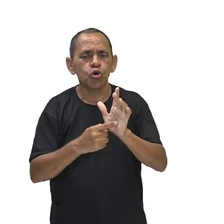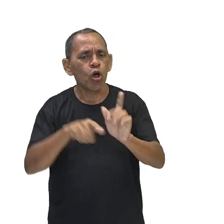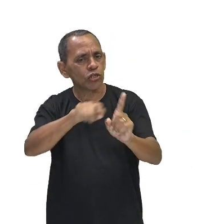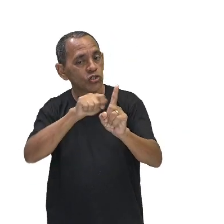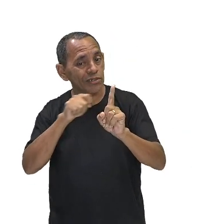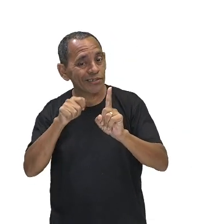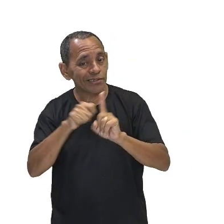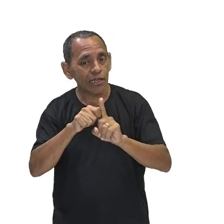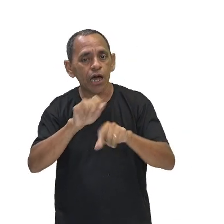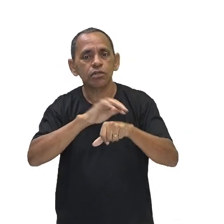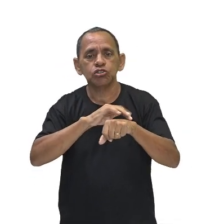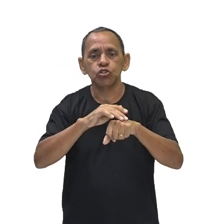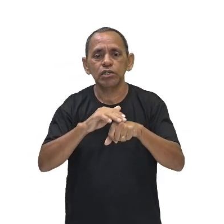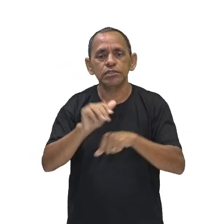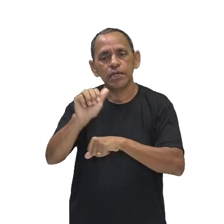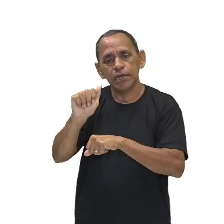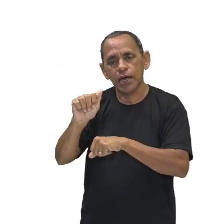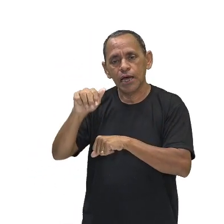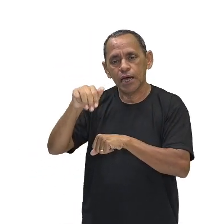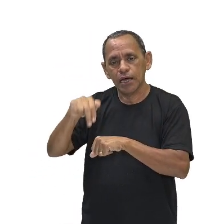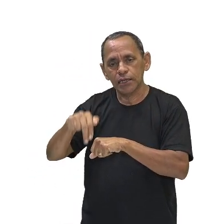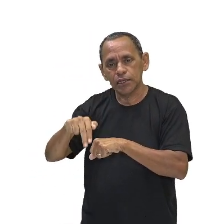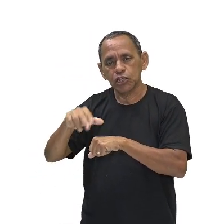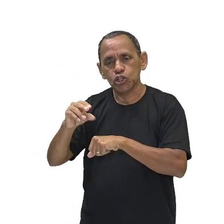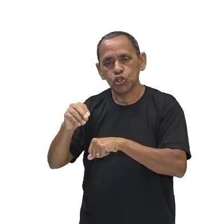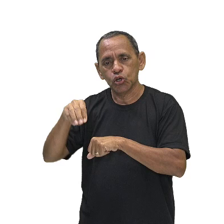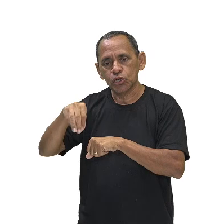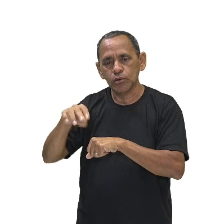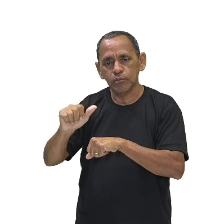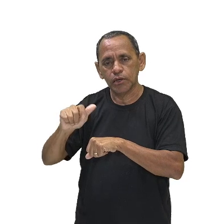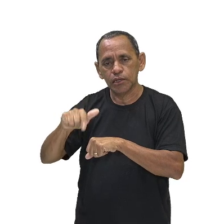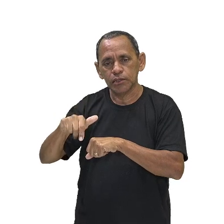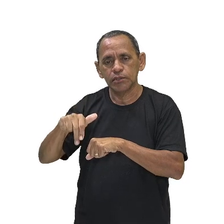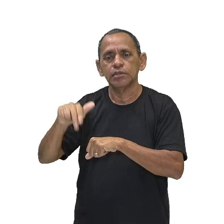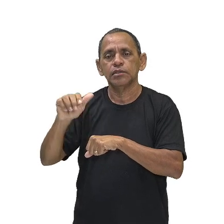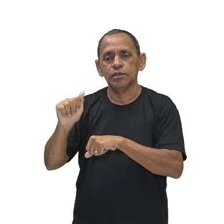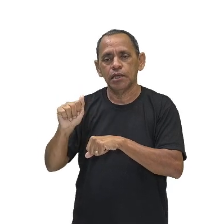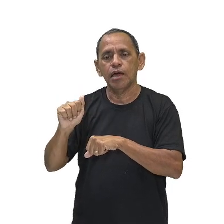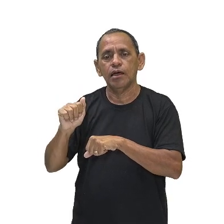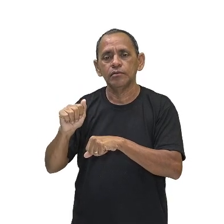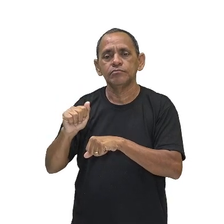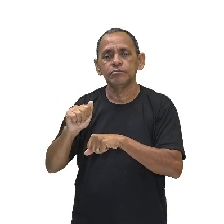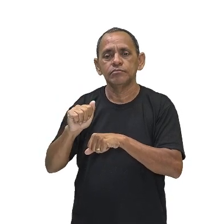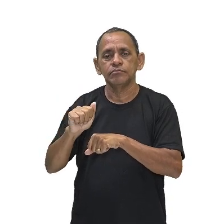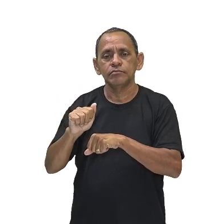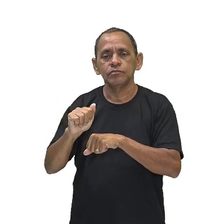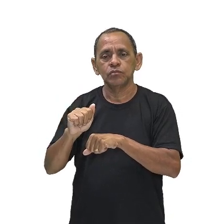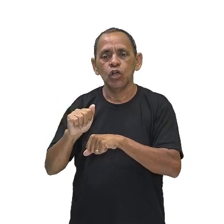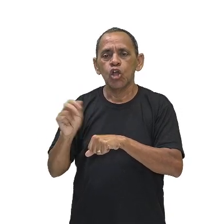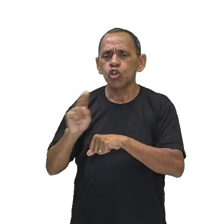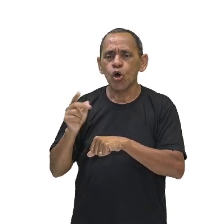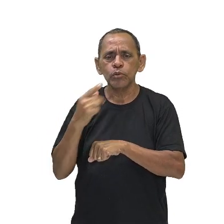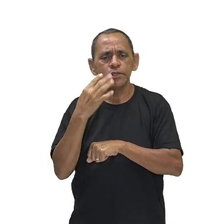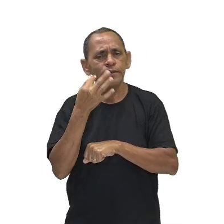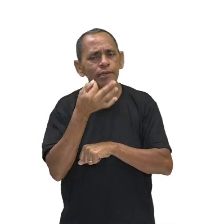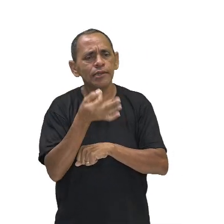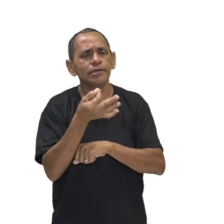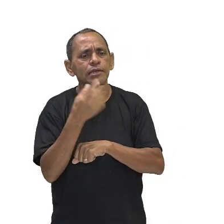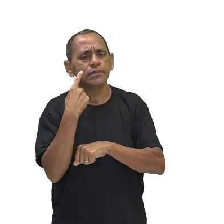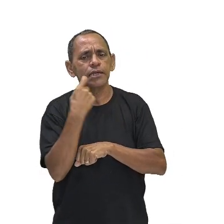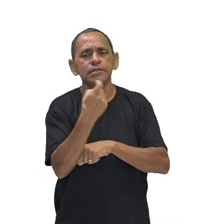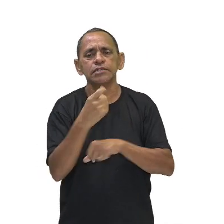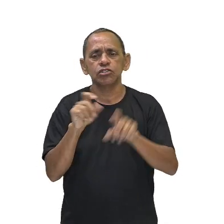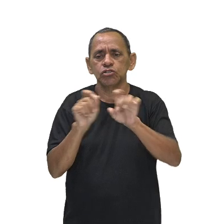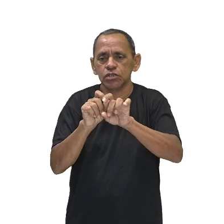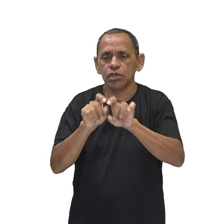doente de anômana. Olha que palavrinha interessante. Uma sociedade que tem problemas sociais, que os indivíduos não